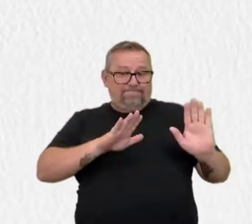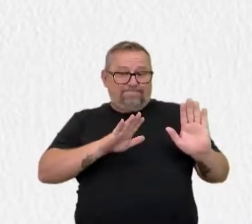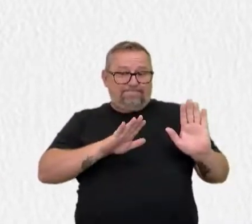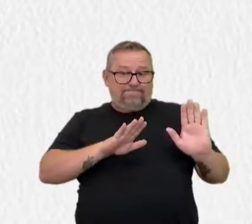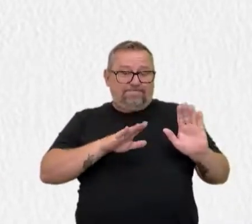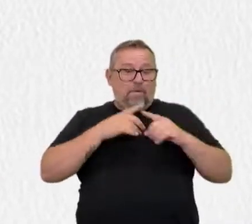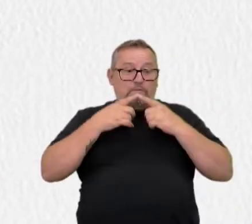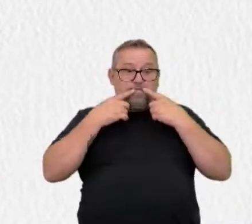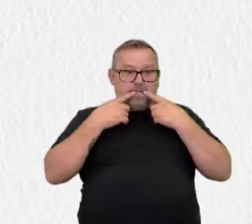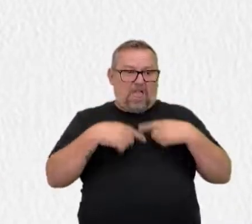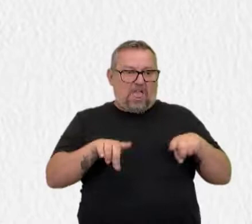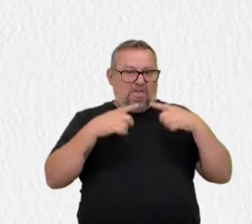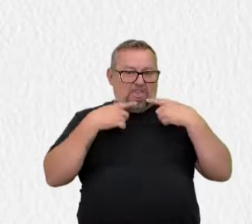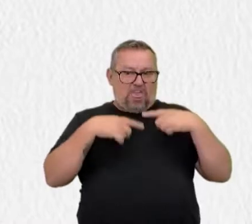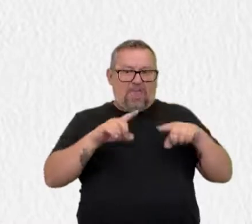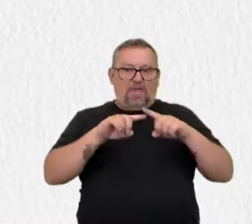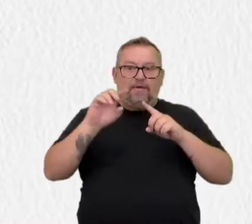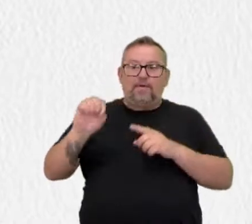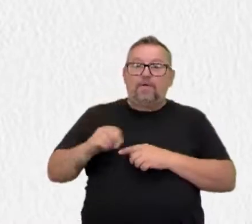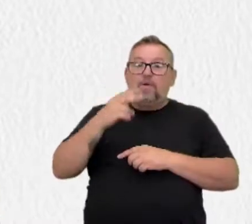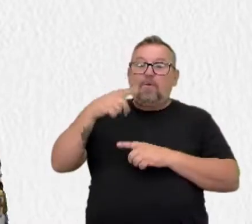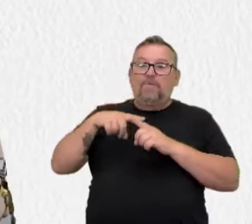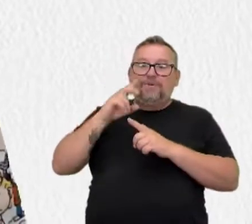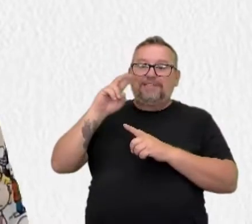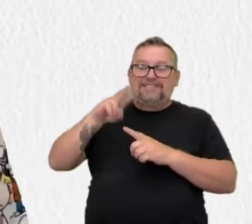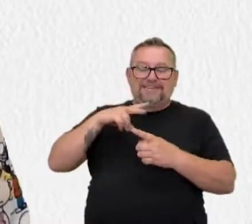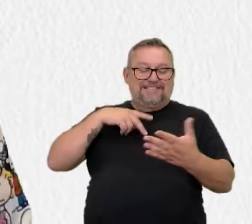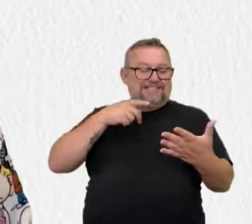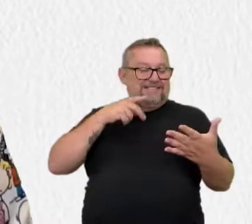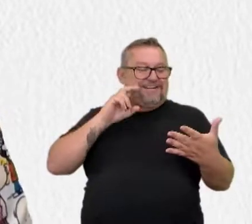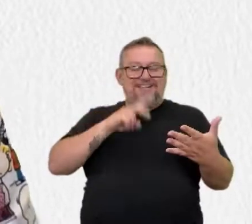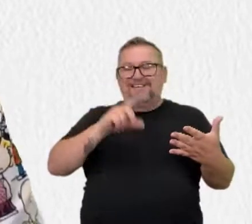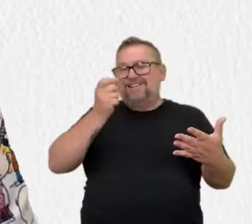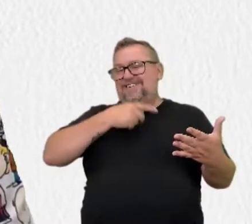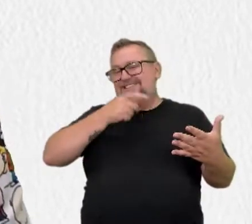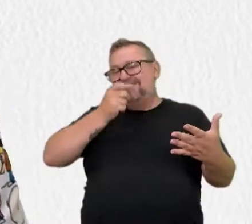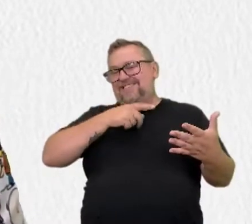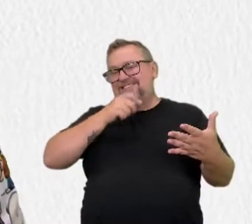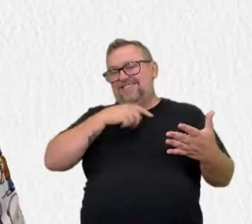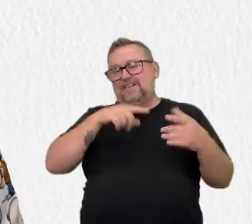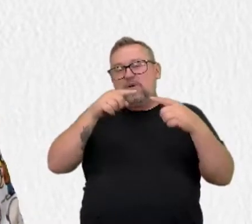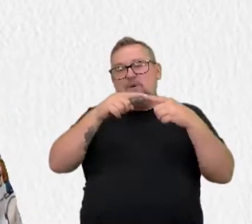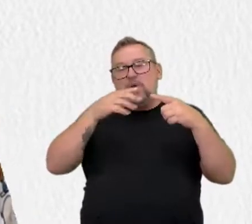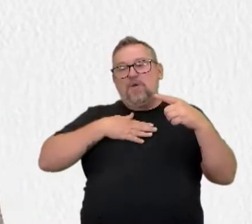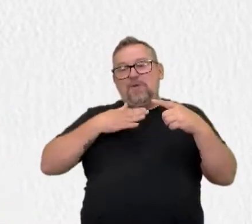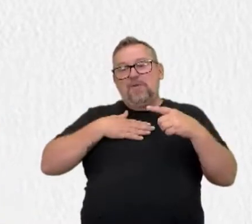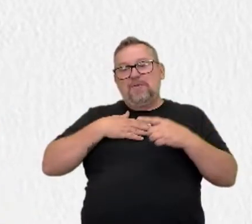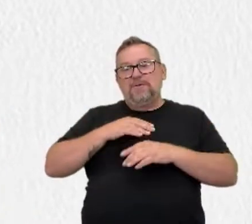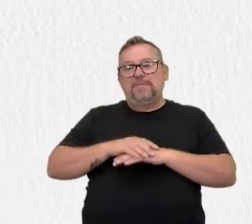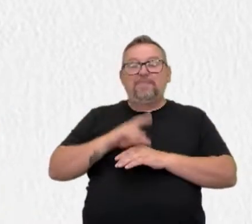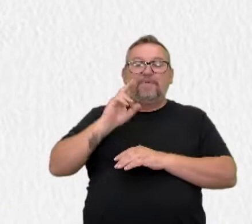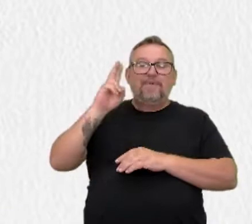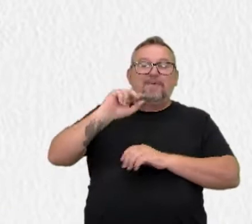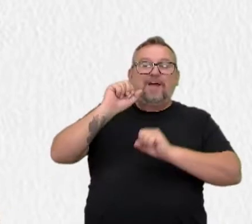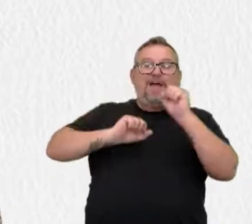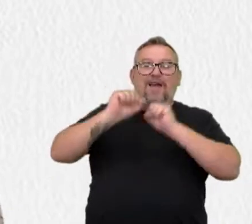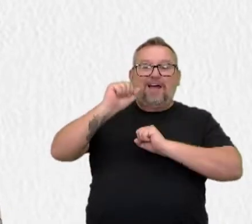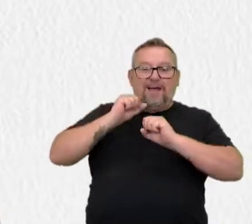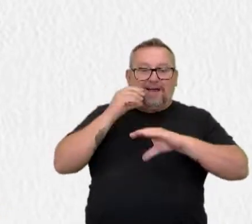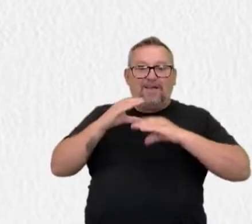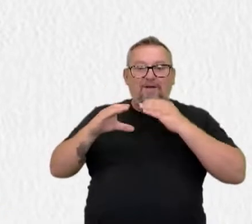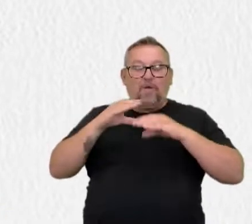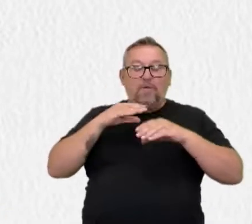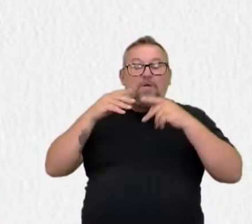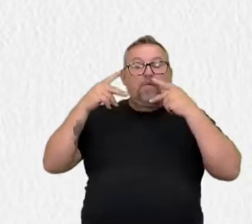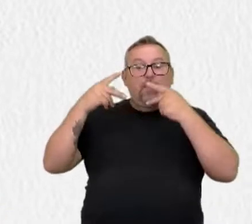uma crítica, ou porque realmente eu me vejo naquela situação. E será que as empresas, a criação e comunicação